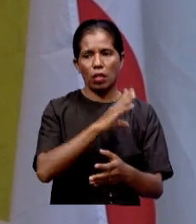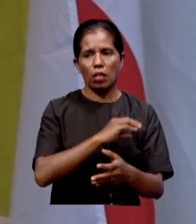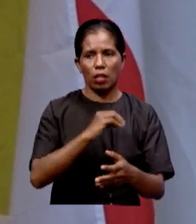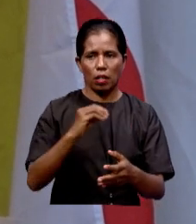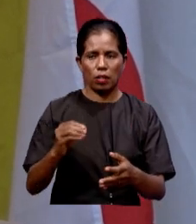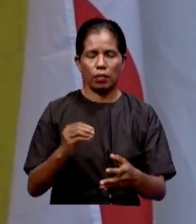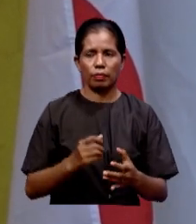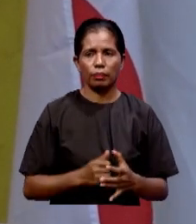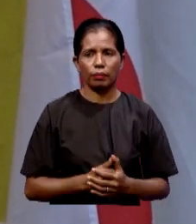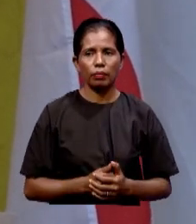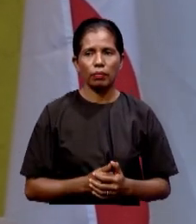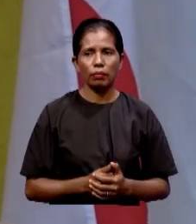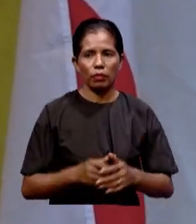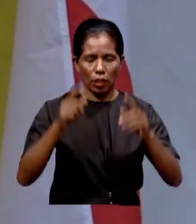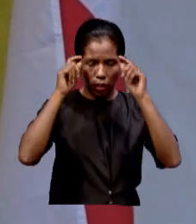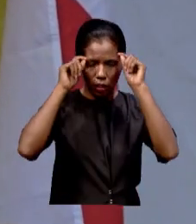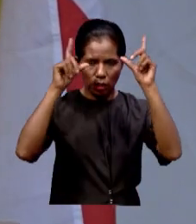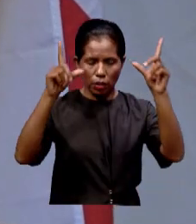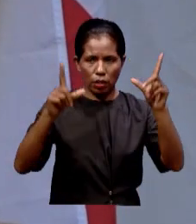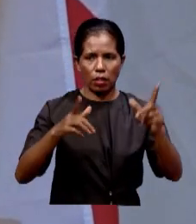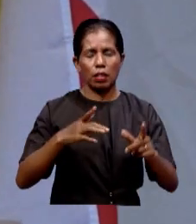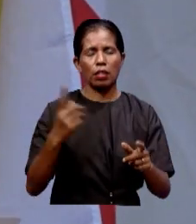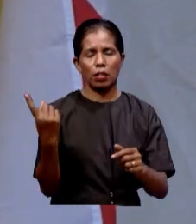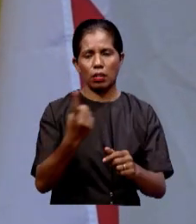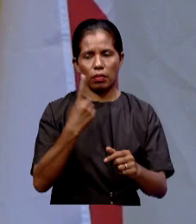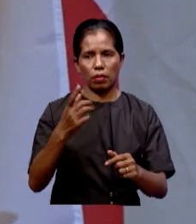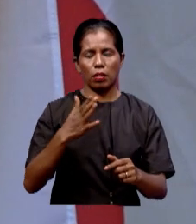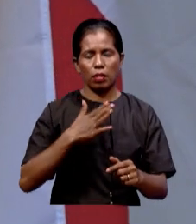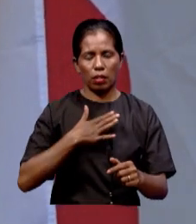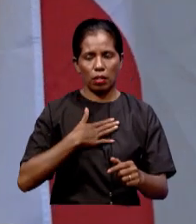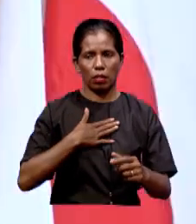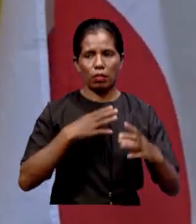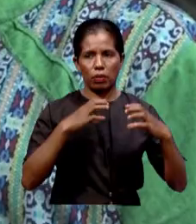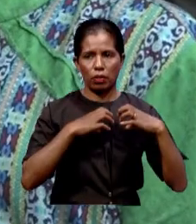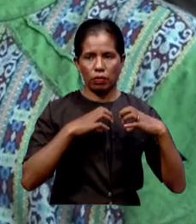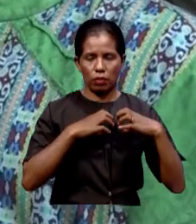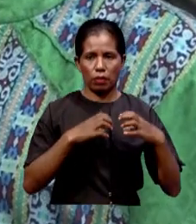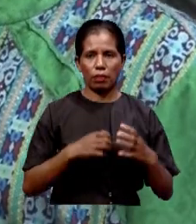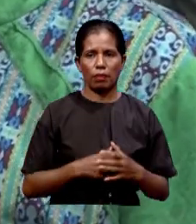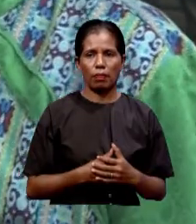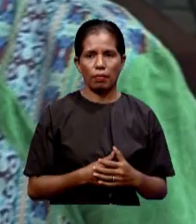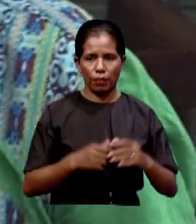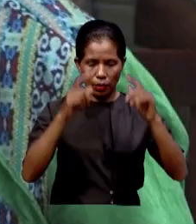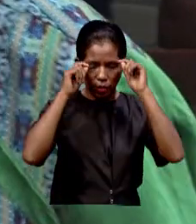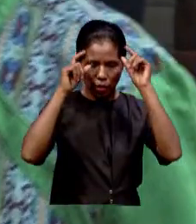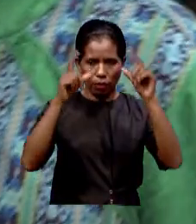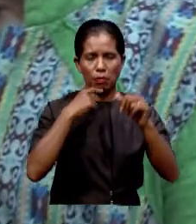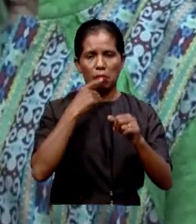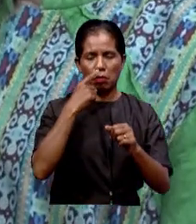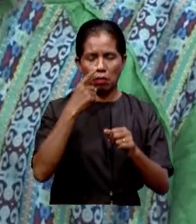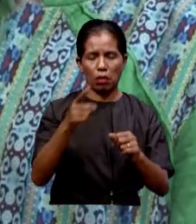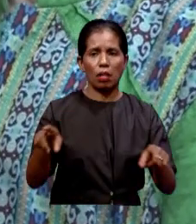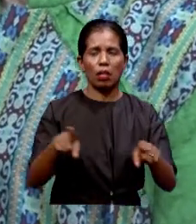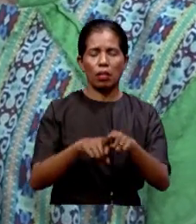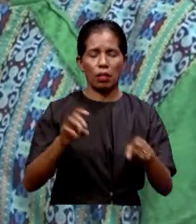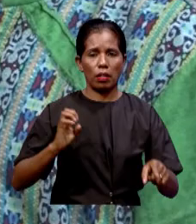ne Timor-Leste sempre iha hau nia fuan. Kimura Tetsuya Hateten, nudar